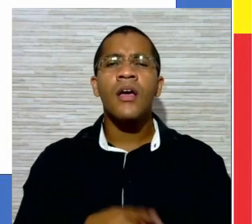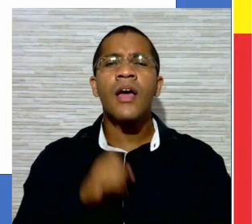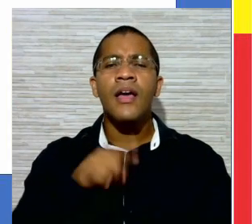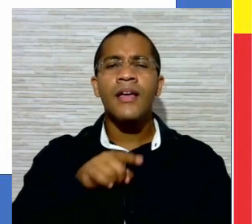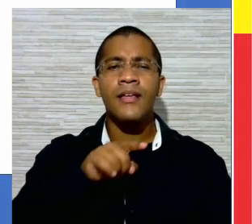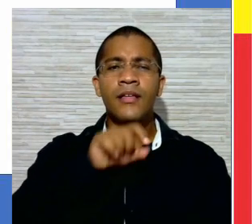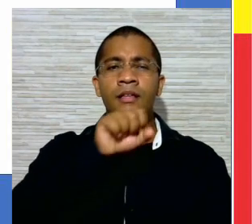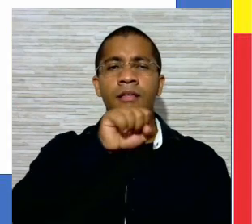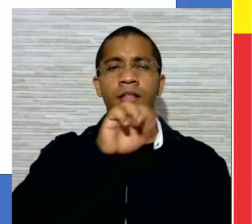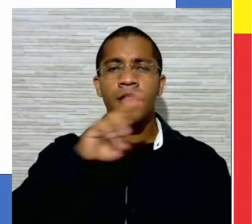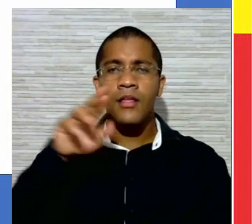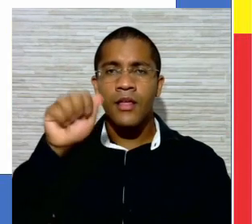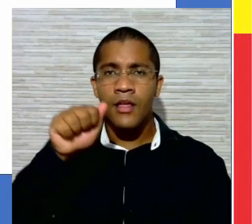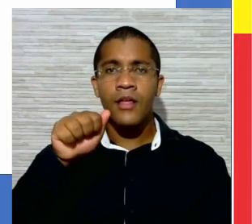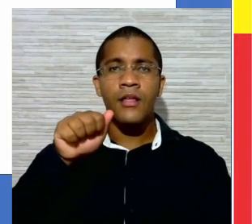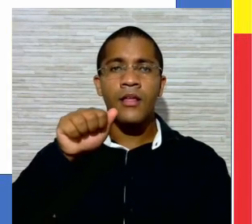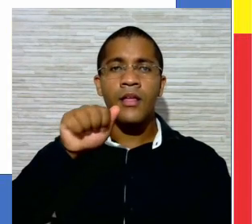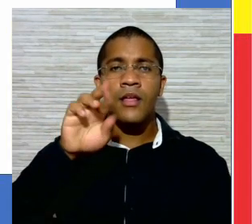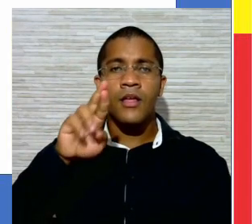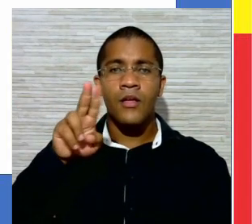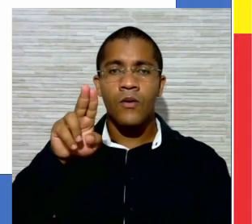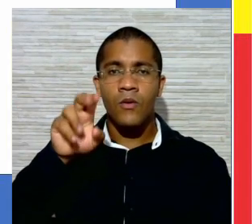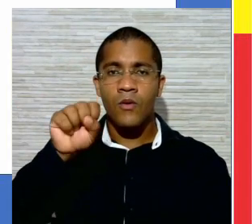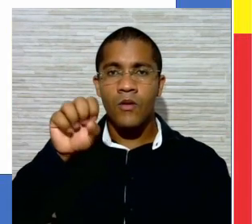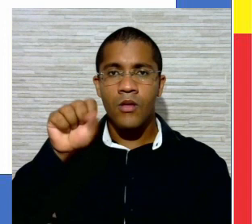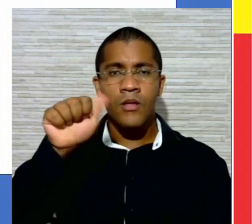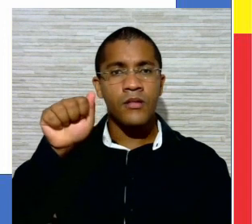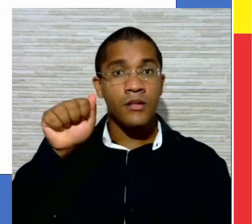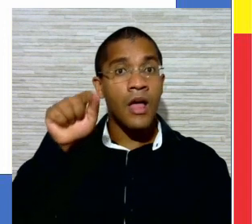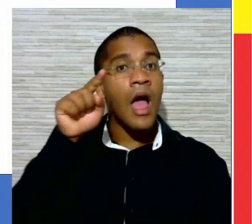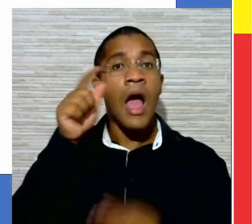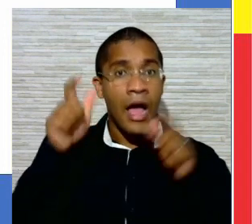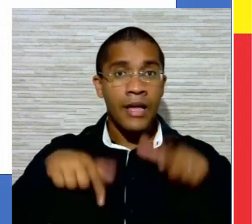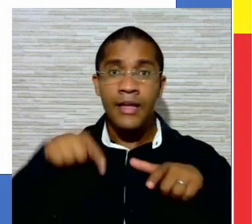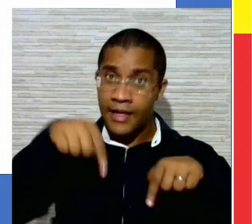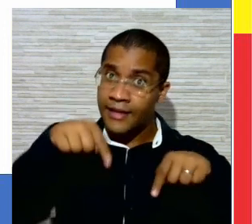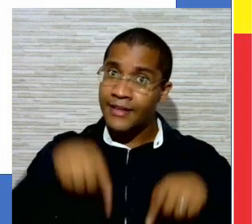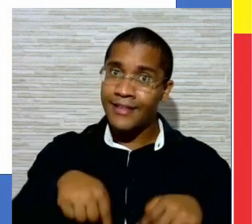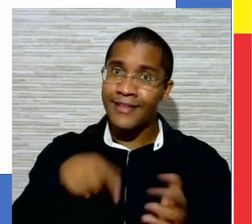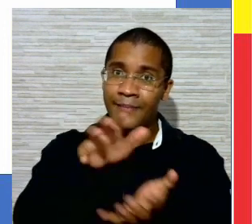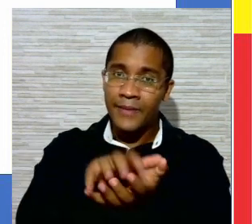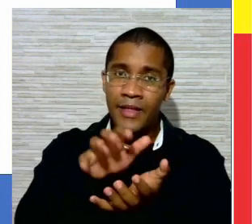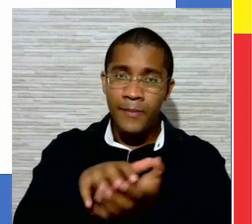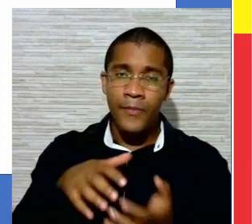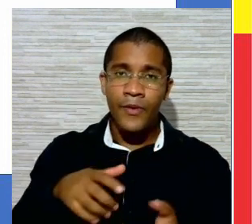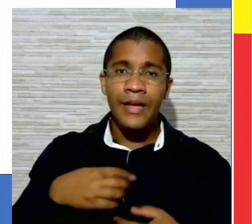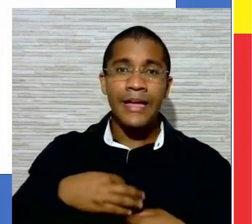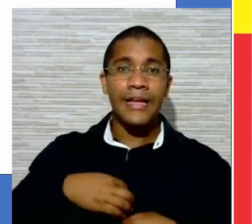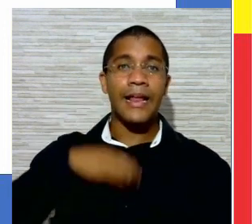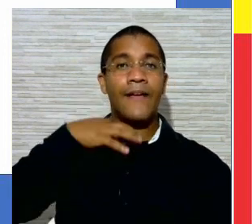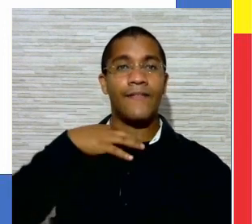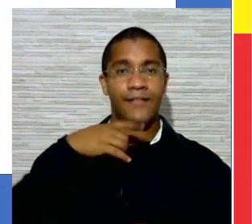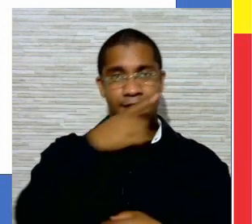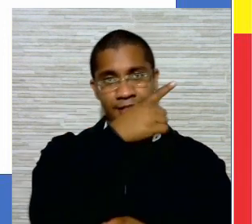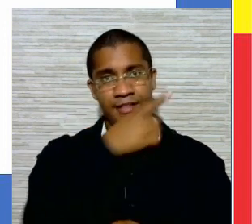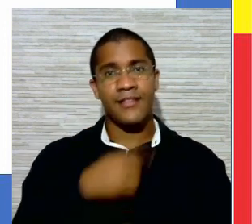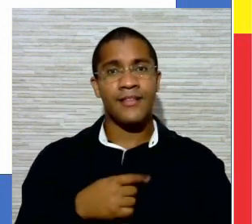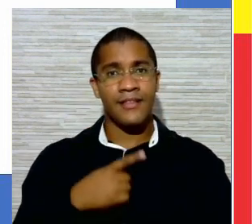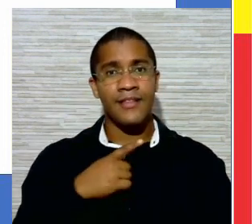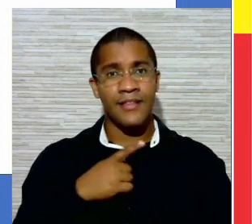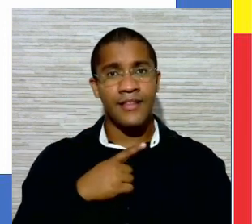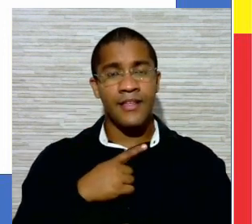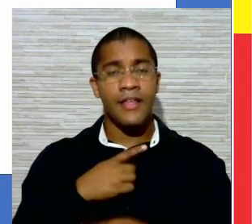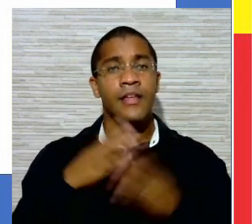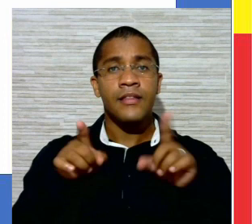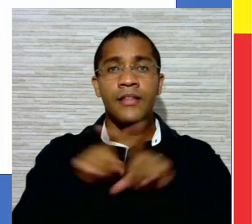Serra das Russas, né, no município de Gravatá, aqui em Pernambuco. Então você observa que a gente também constrói, a gente também utiliza o cimento,